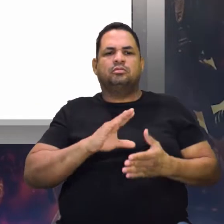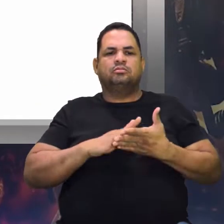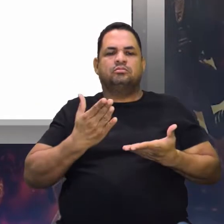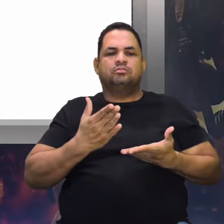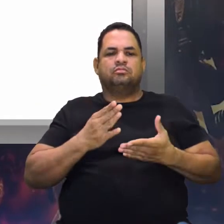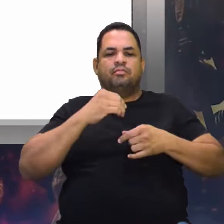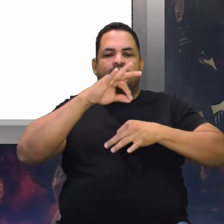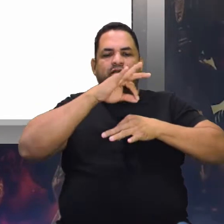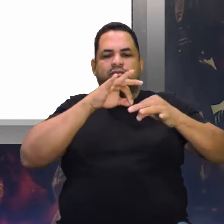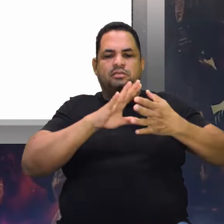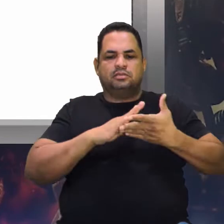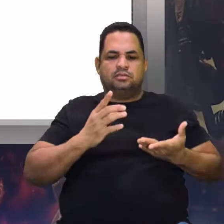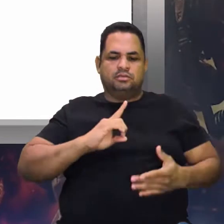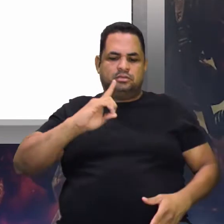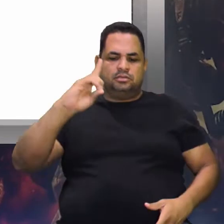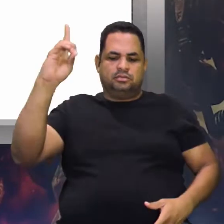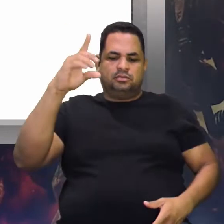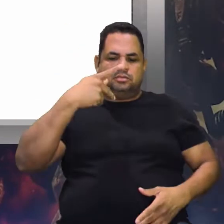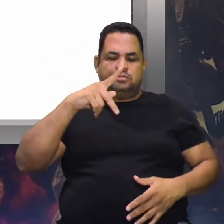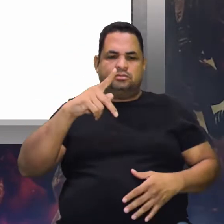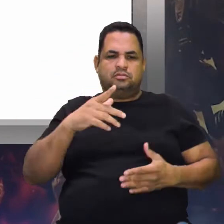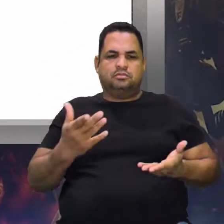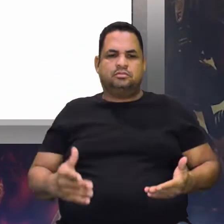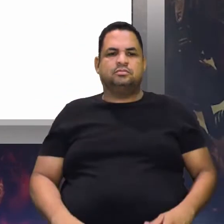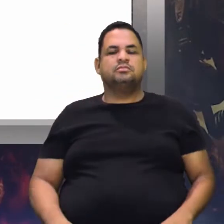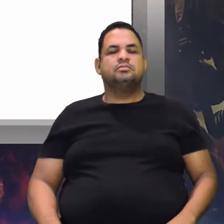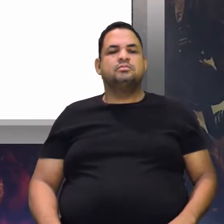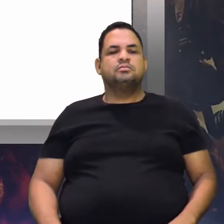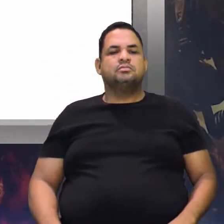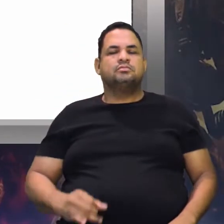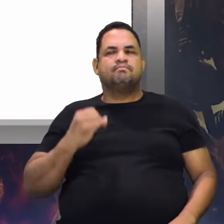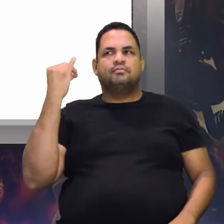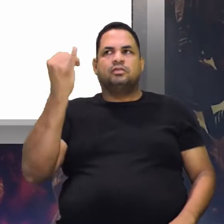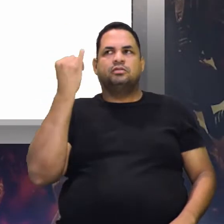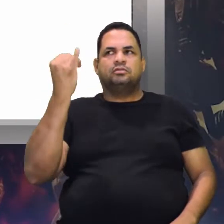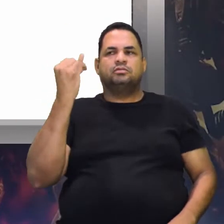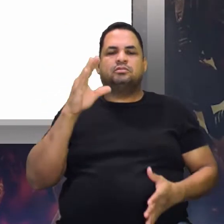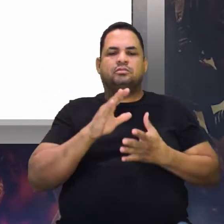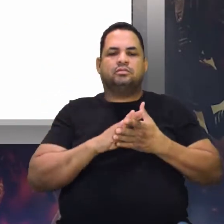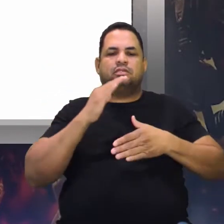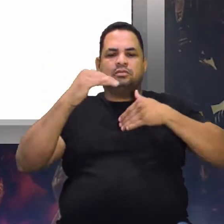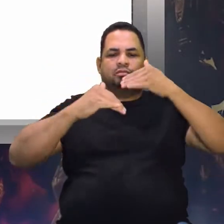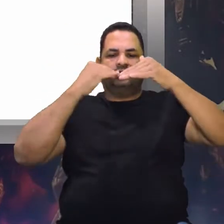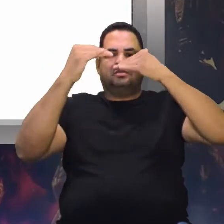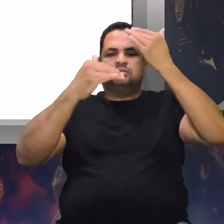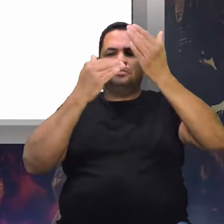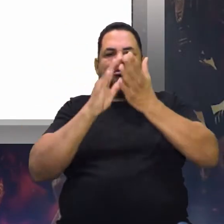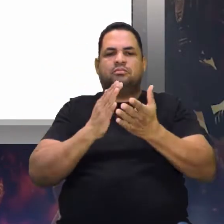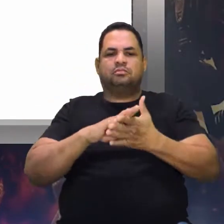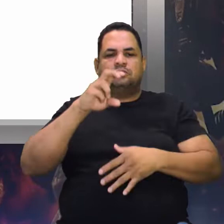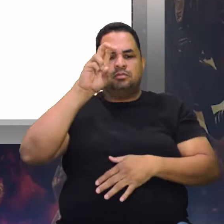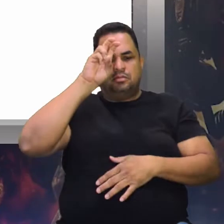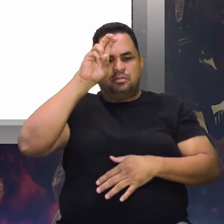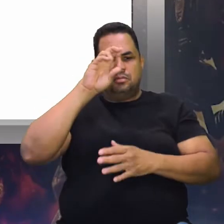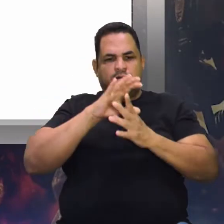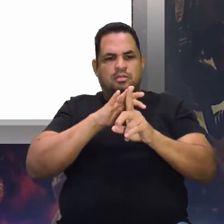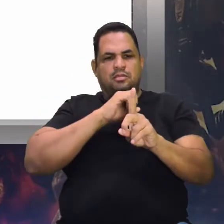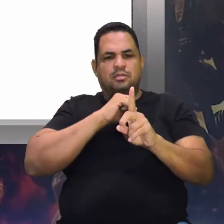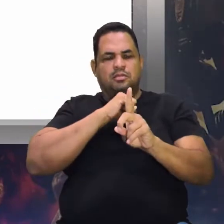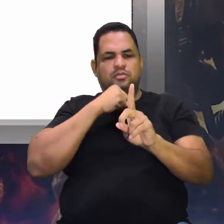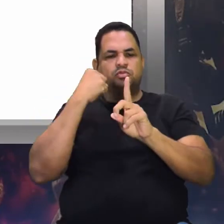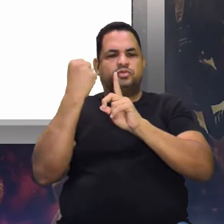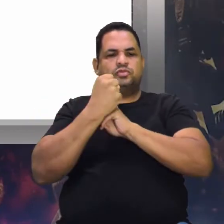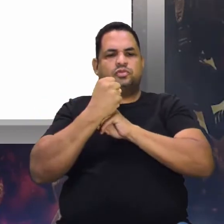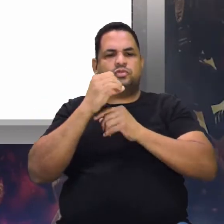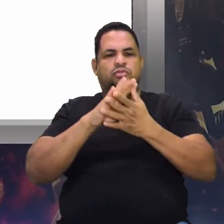Nilo. A importância desse rio para o crescimento e consolidação do Egito enquanto uma sociedade imperial.